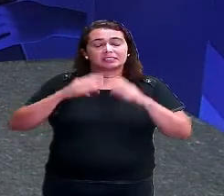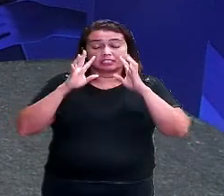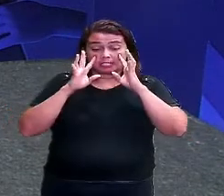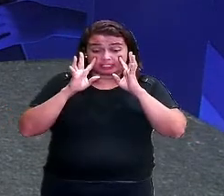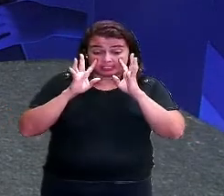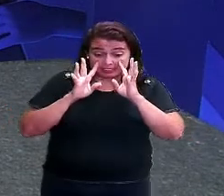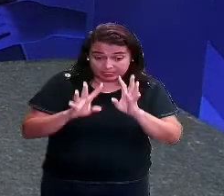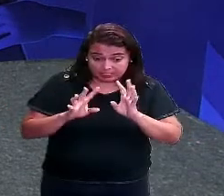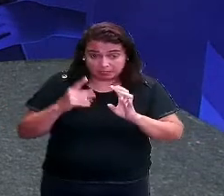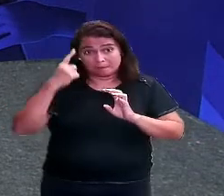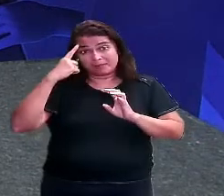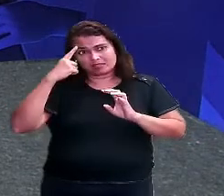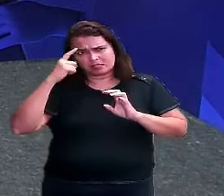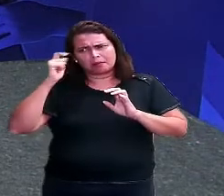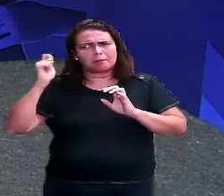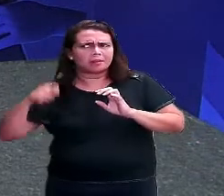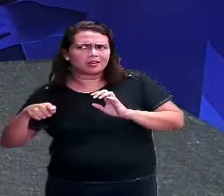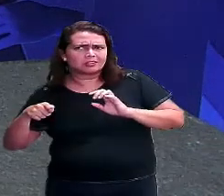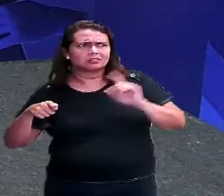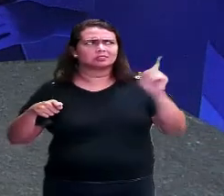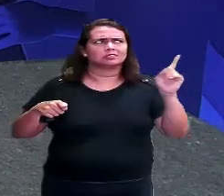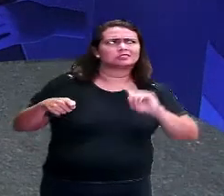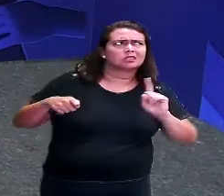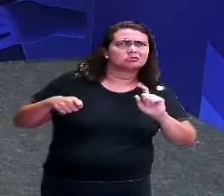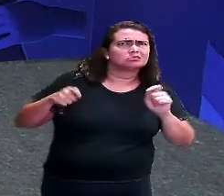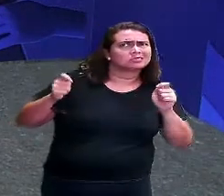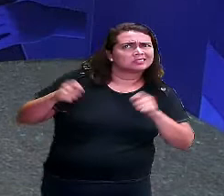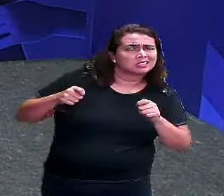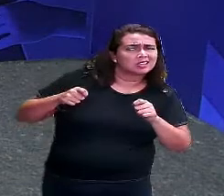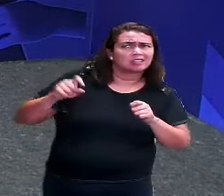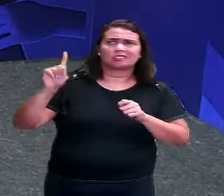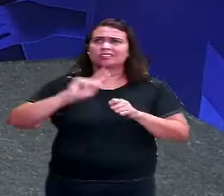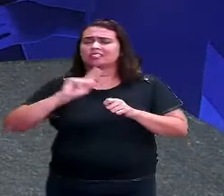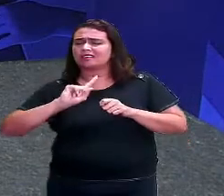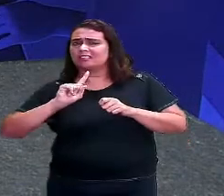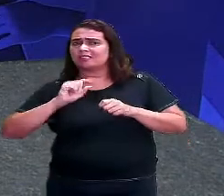atenção. E ela requer também que possamos